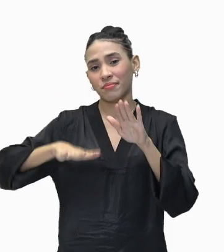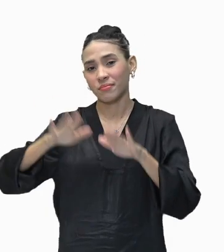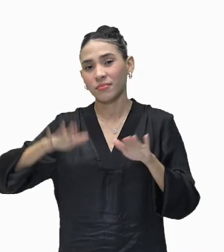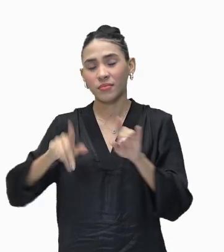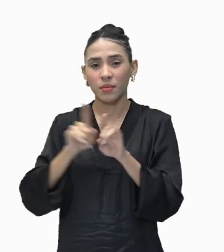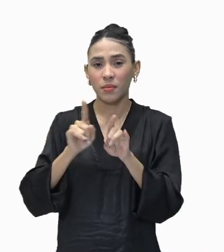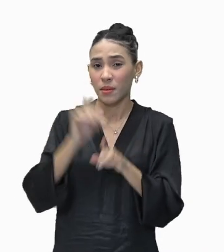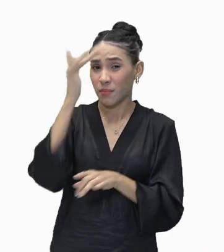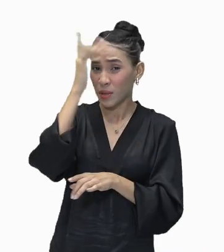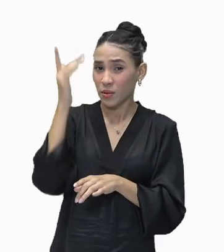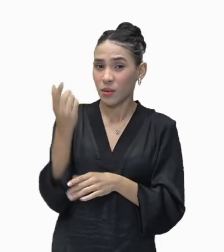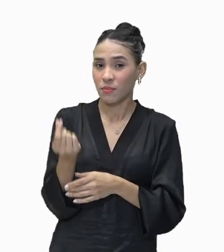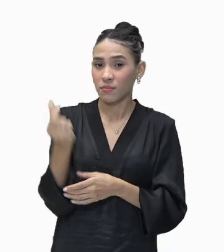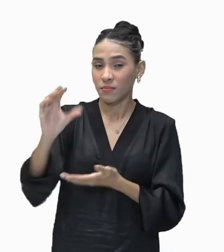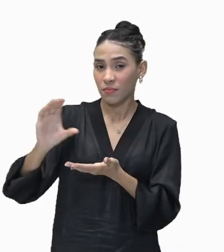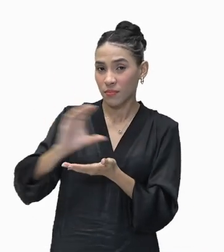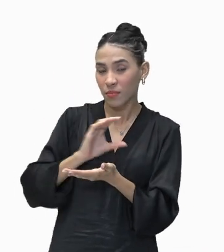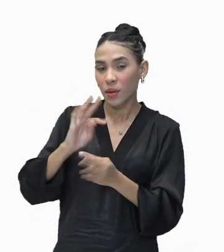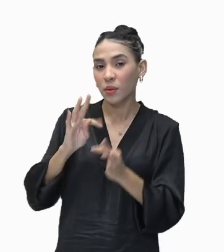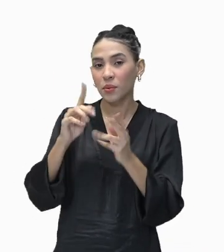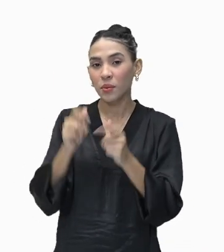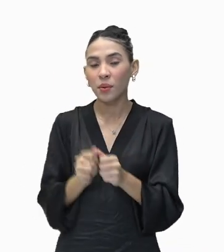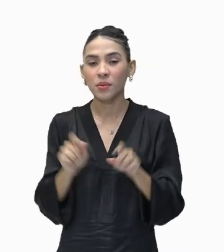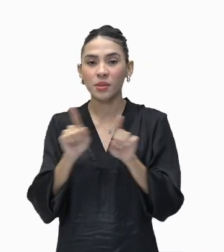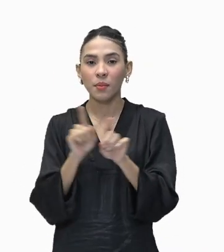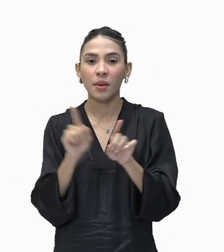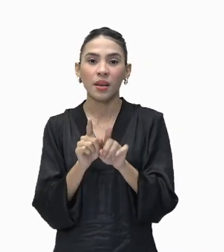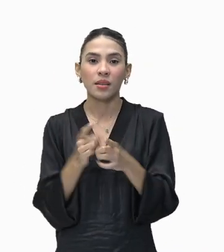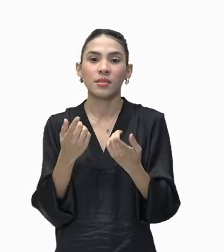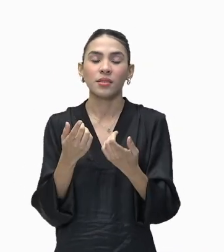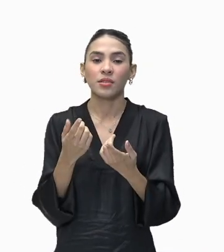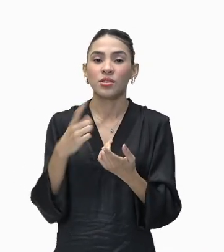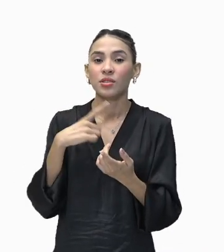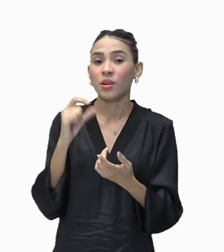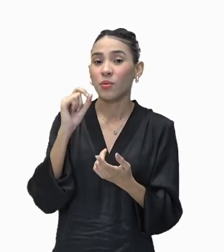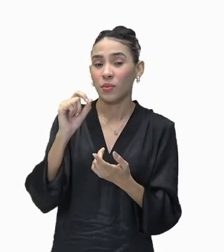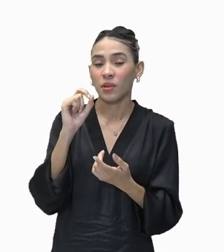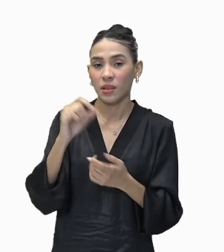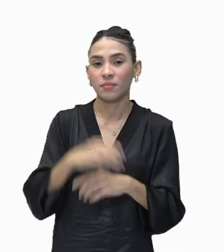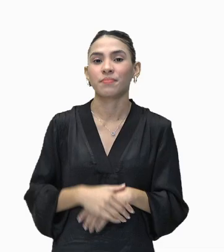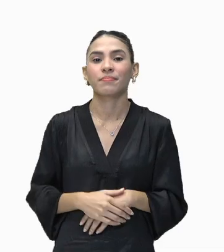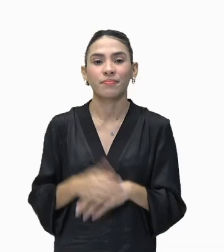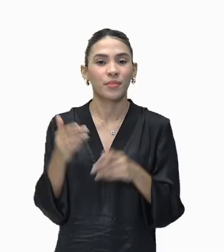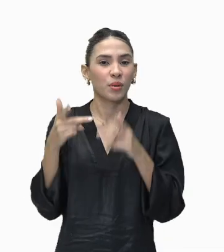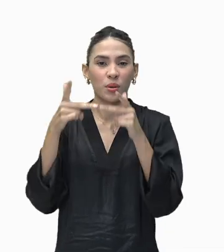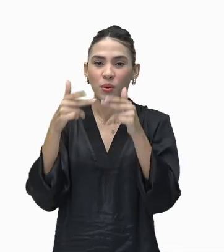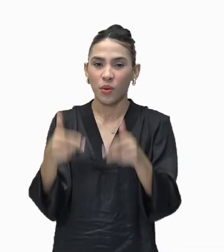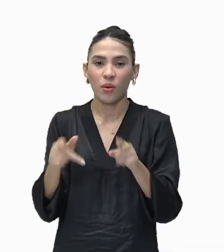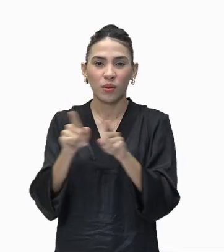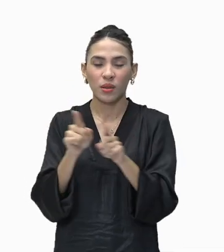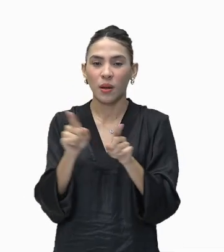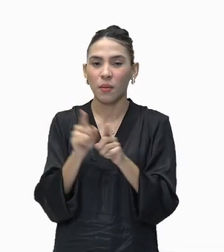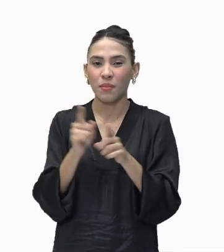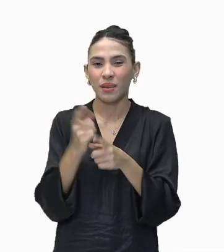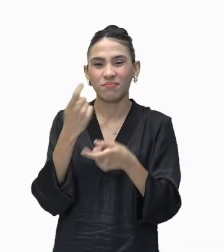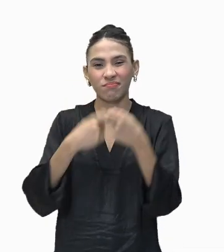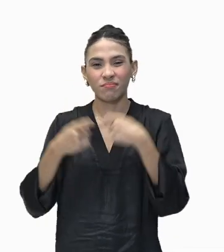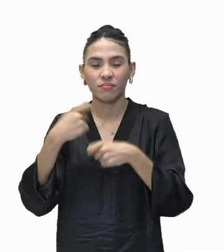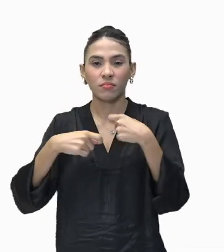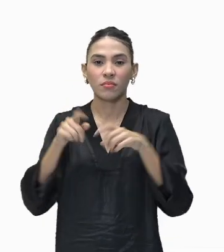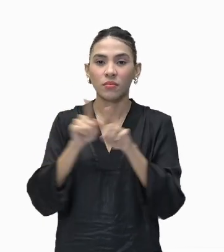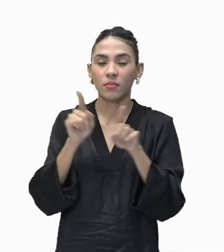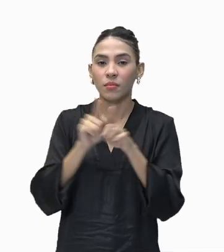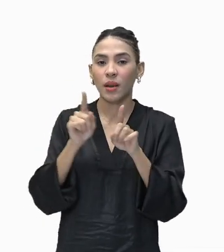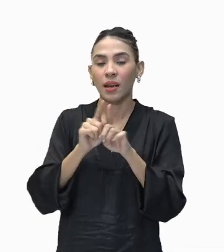de quem pegava esse dinheiro, todos ali, né, acabavam entrando nessa mesma onda da especulação financeira, trazendo